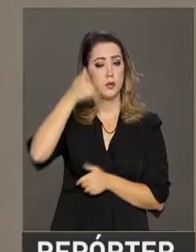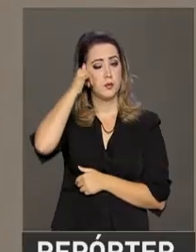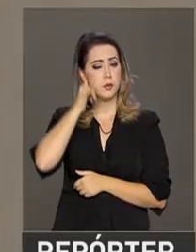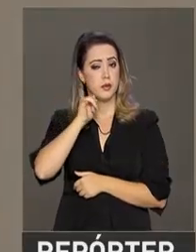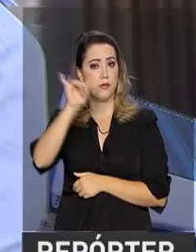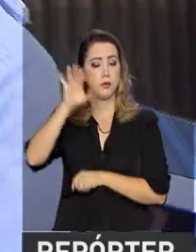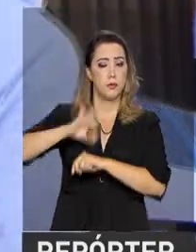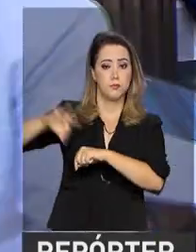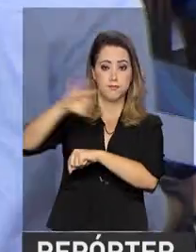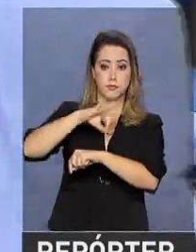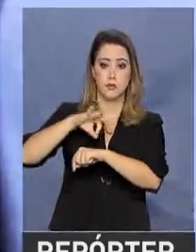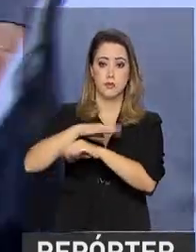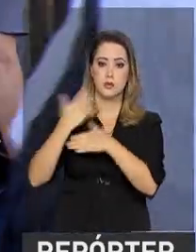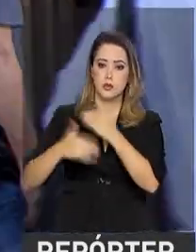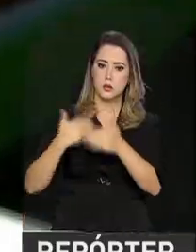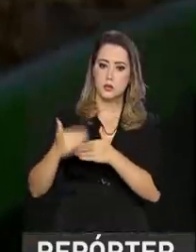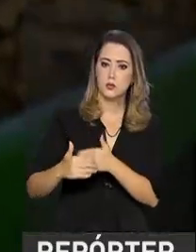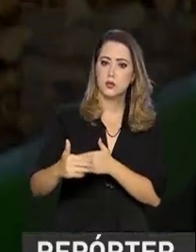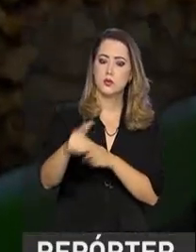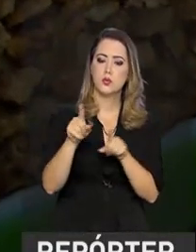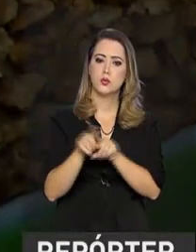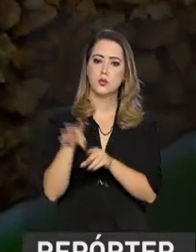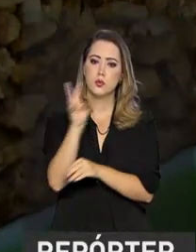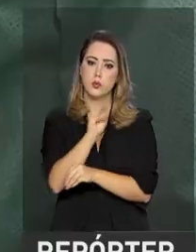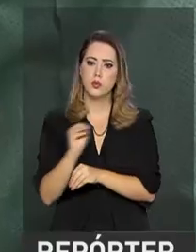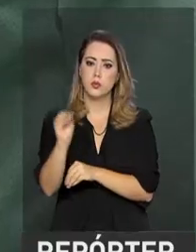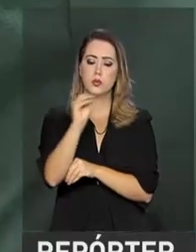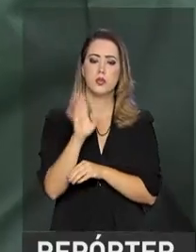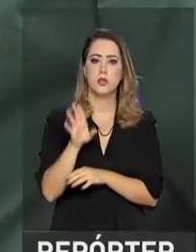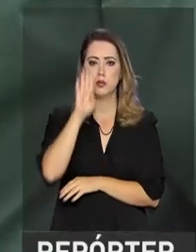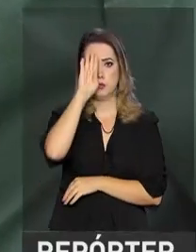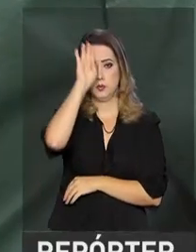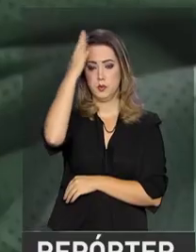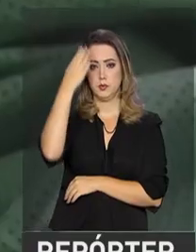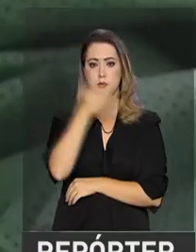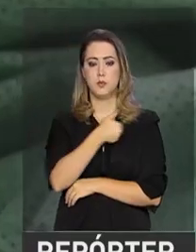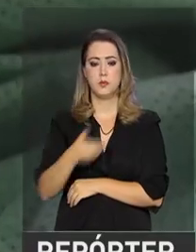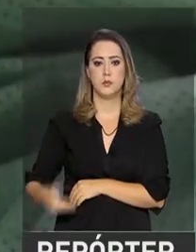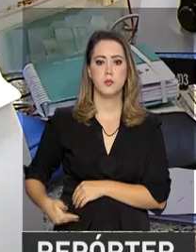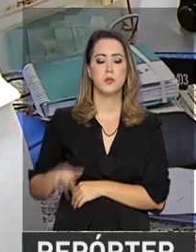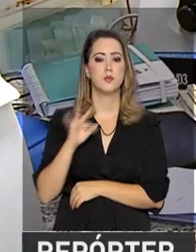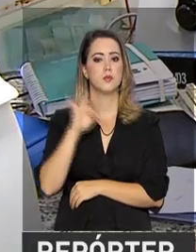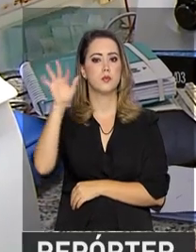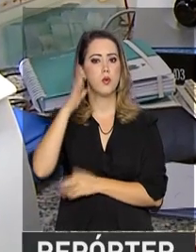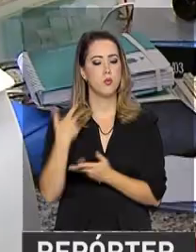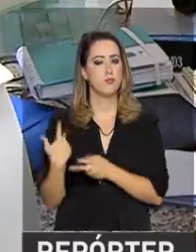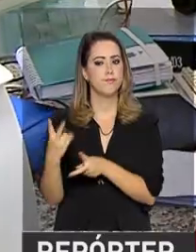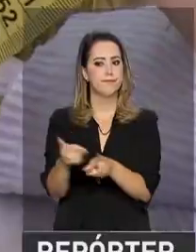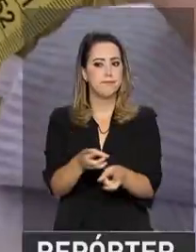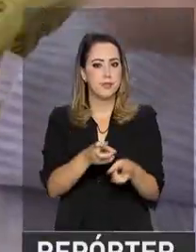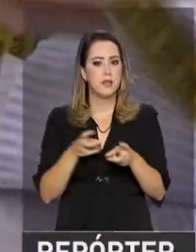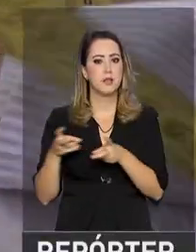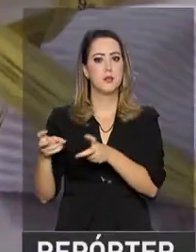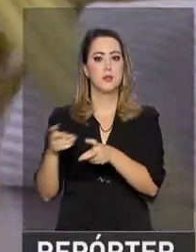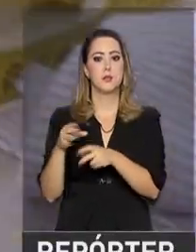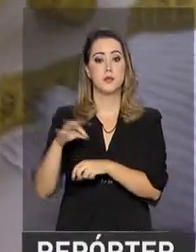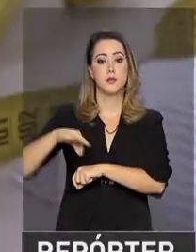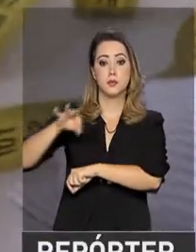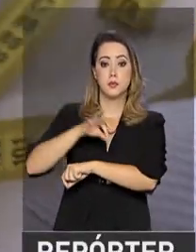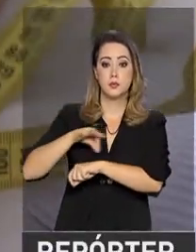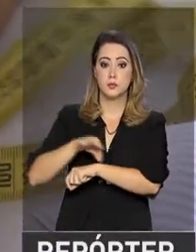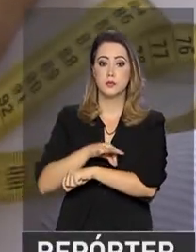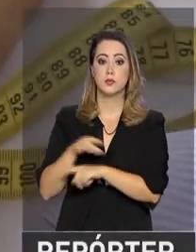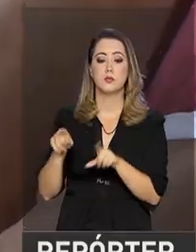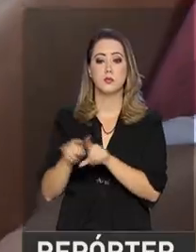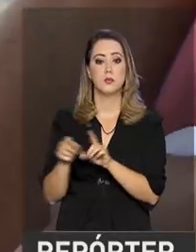mosquito aedes são permanentes e tratadas como prioridade pelo governo federal a identificação do vírus zica no brasil e